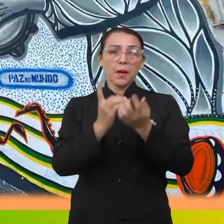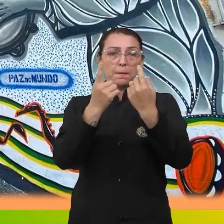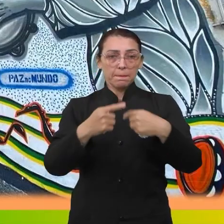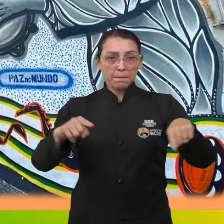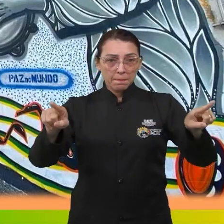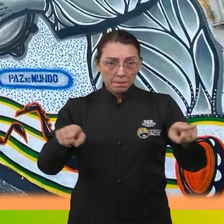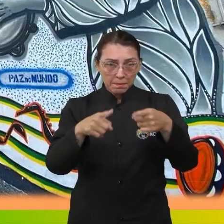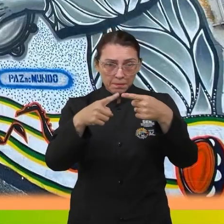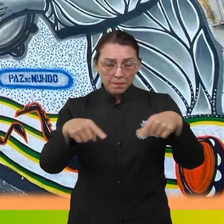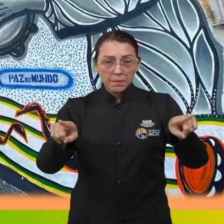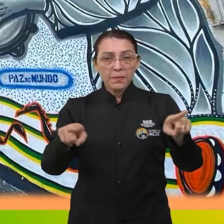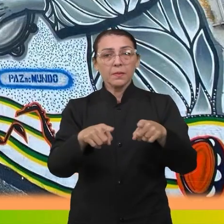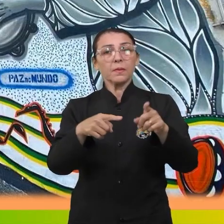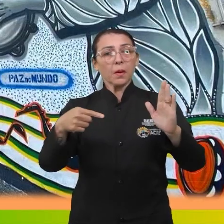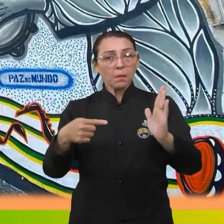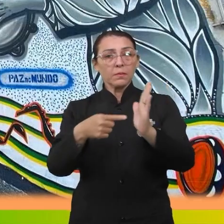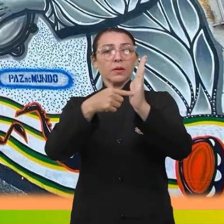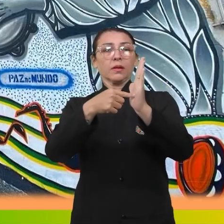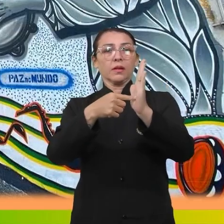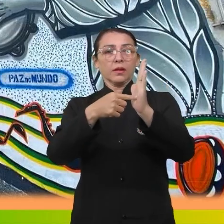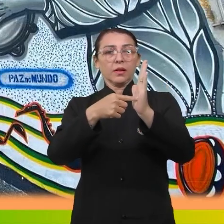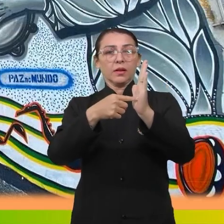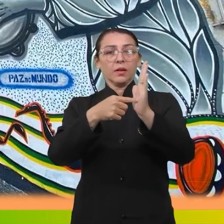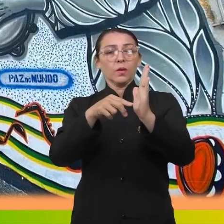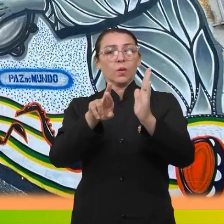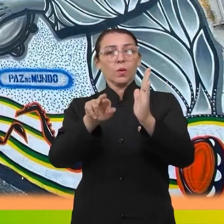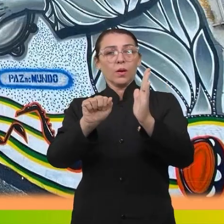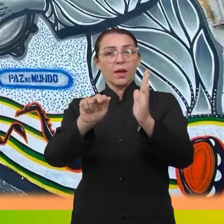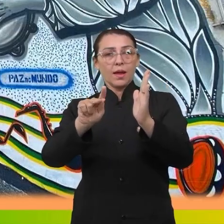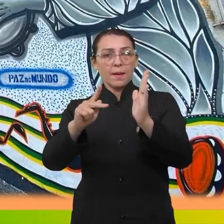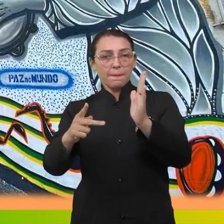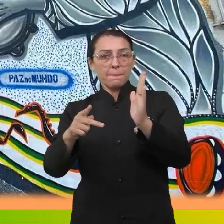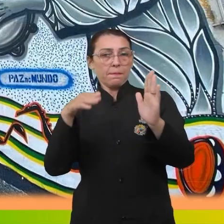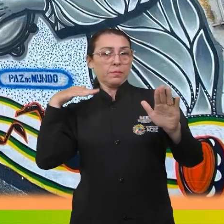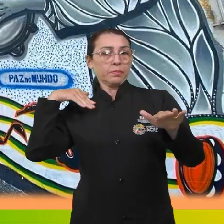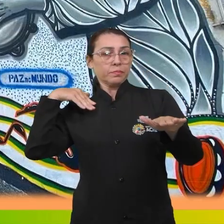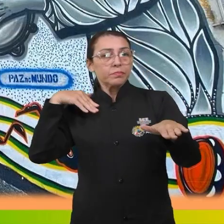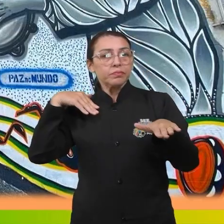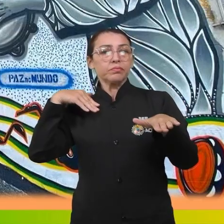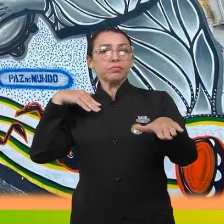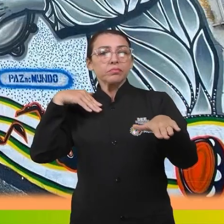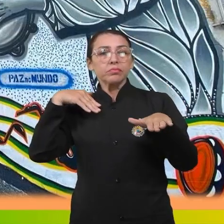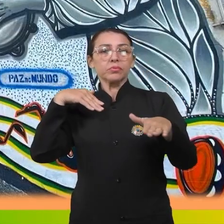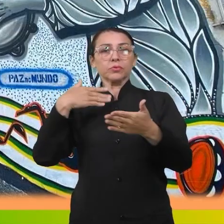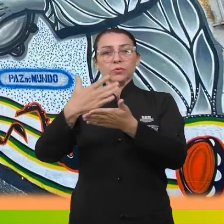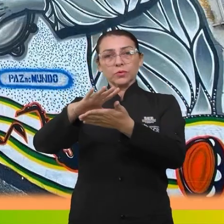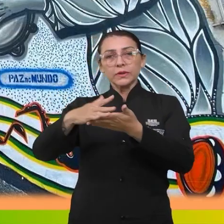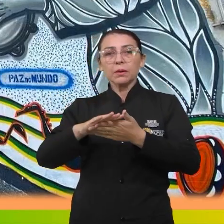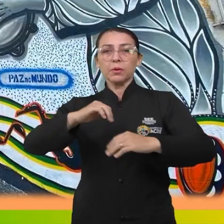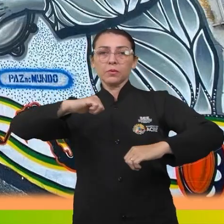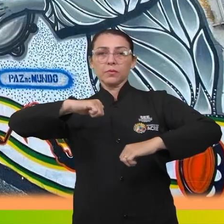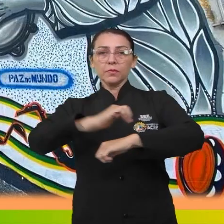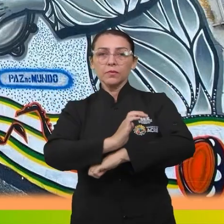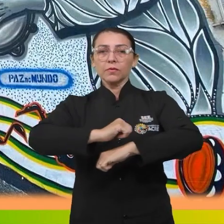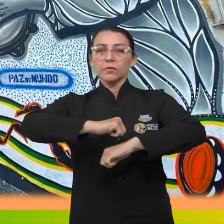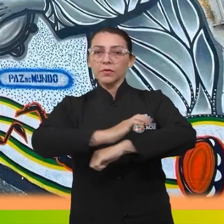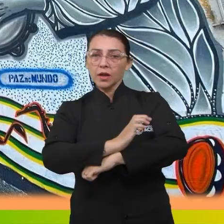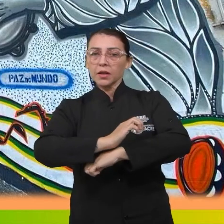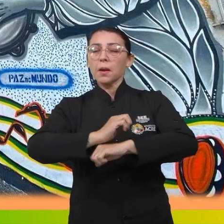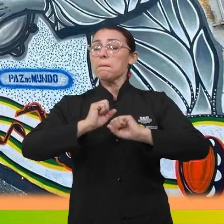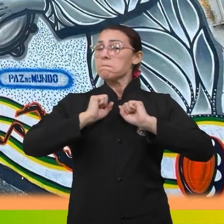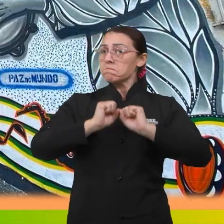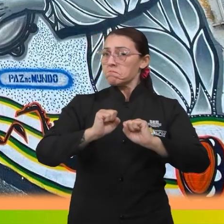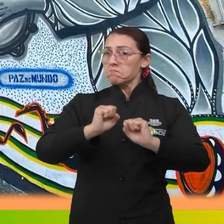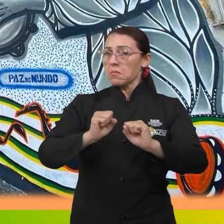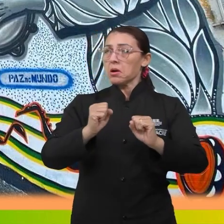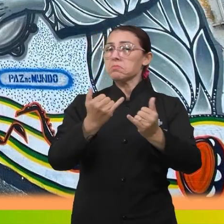Música também, como denúncia, como o rap, o samba e o funk. Pode ser coincidência?